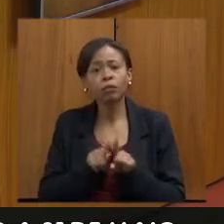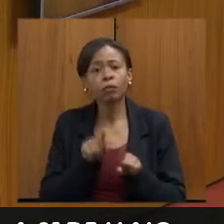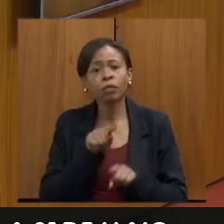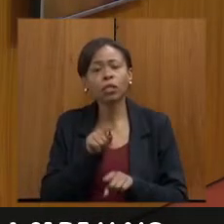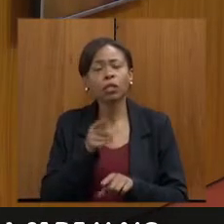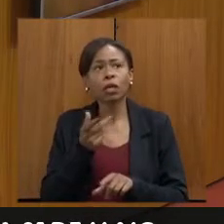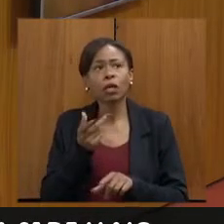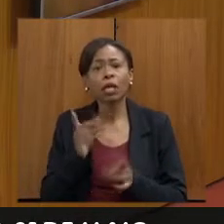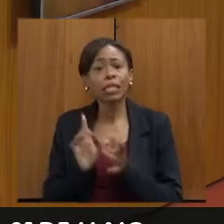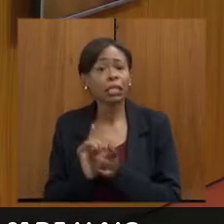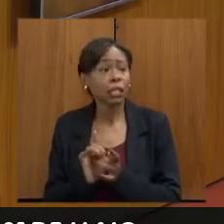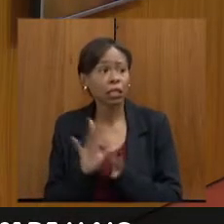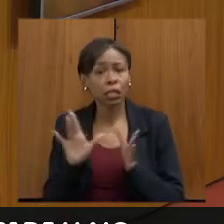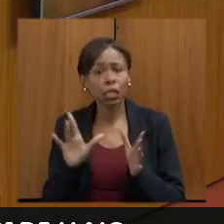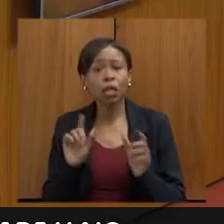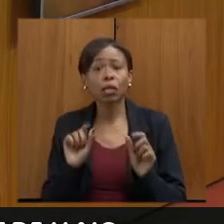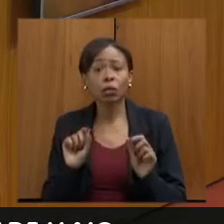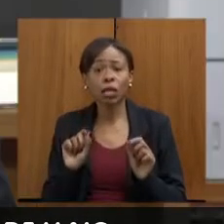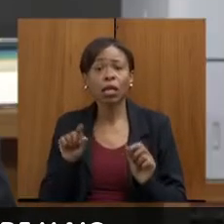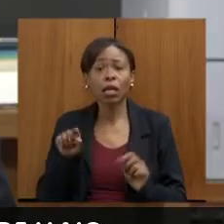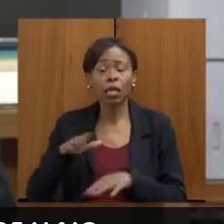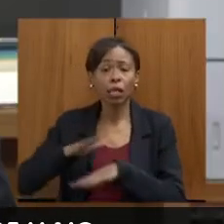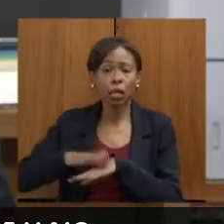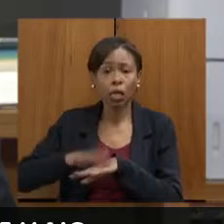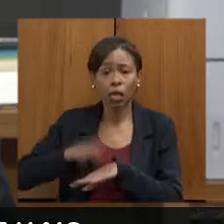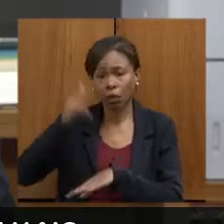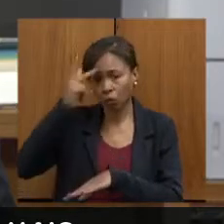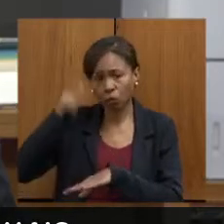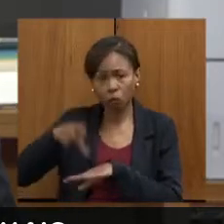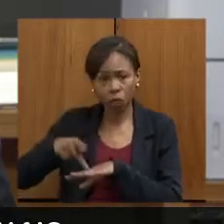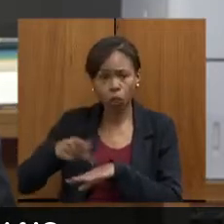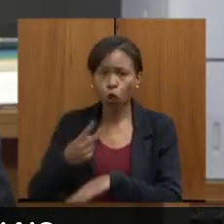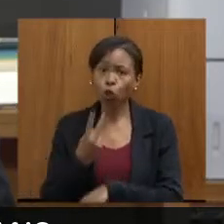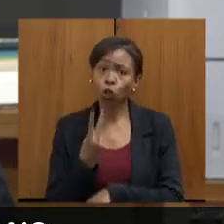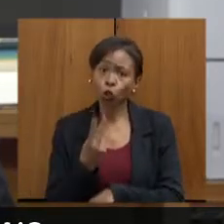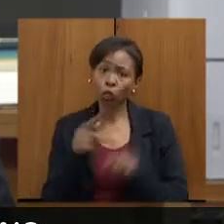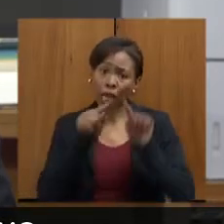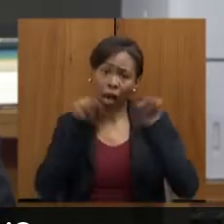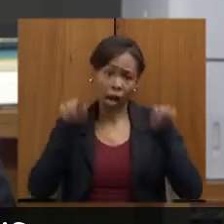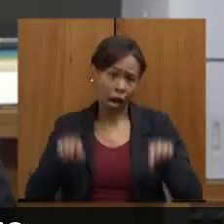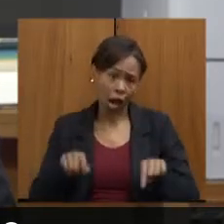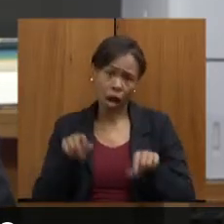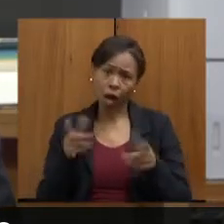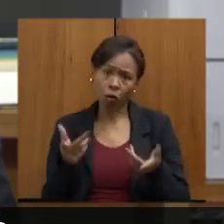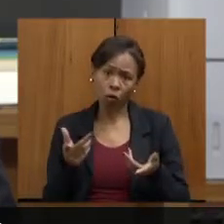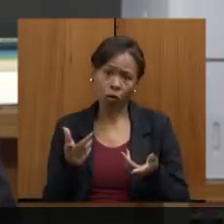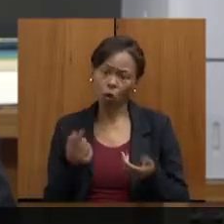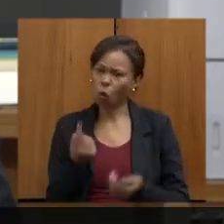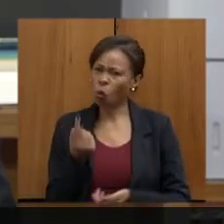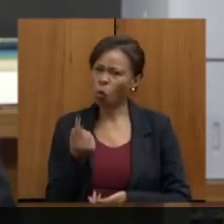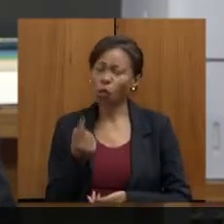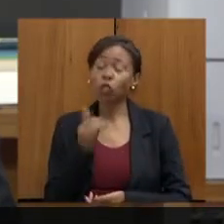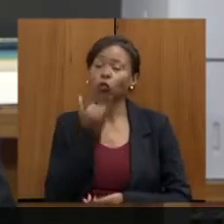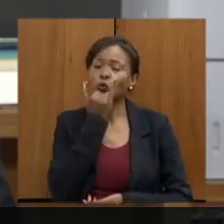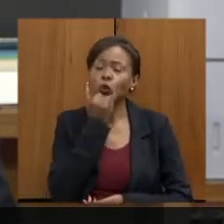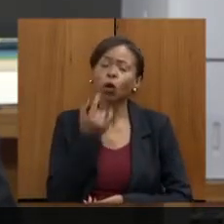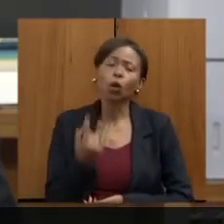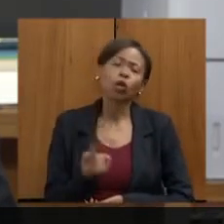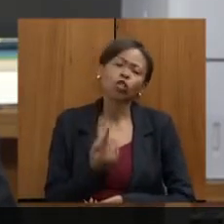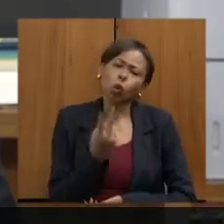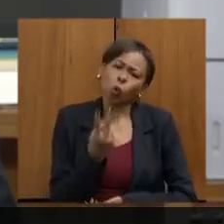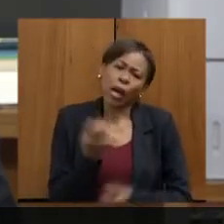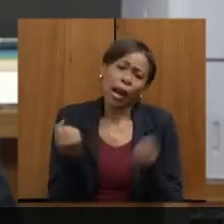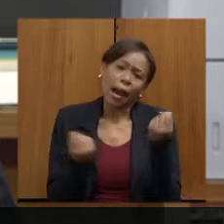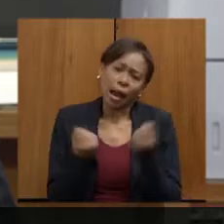deixar porque esses autônomos né Tenho dois carros em vez de um carro só porque ele mexe com carro da problema e o